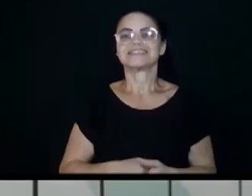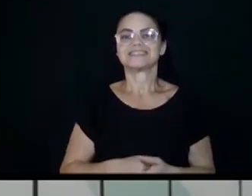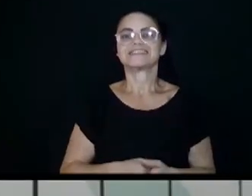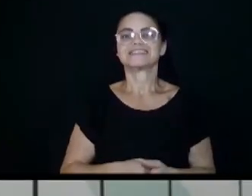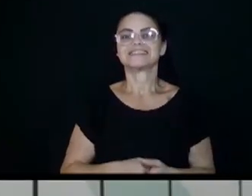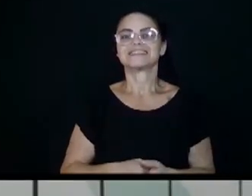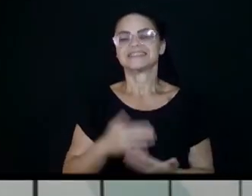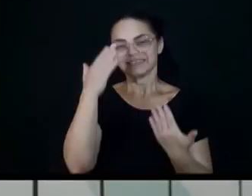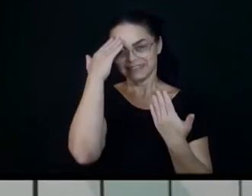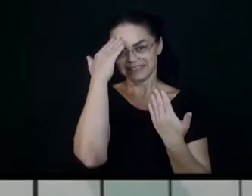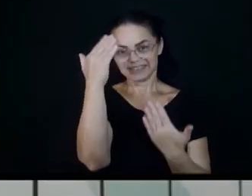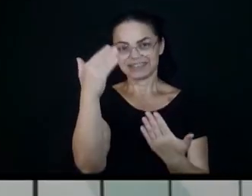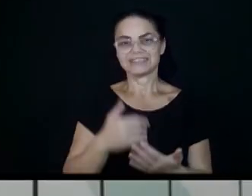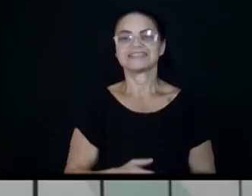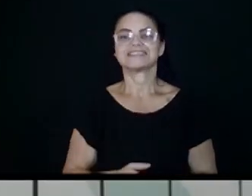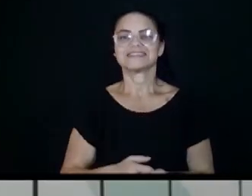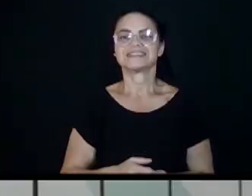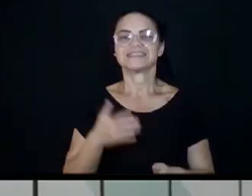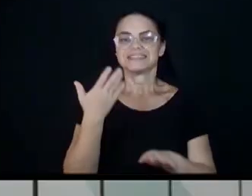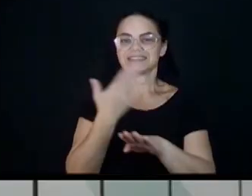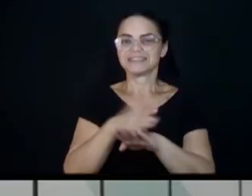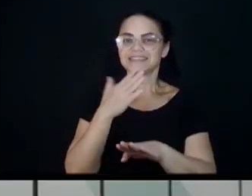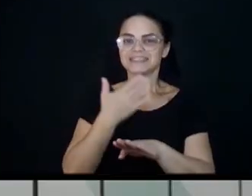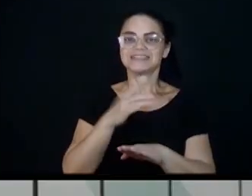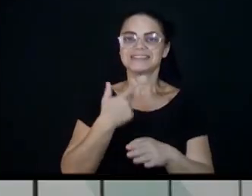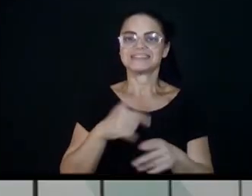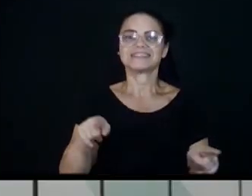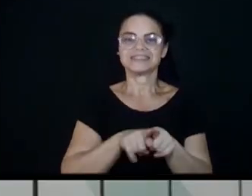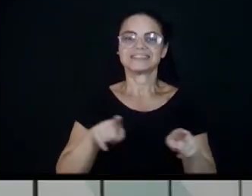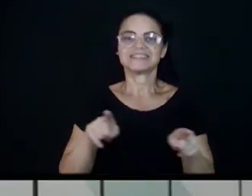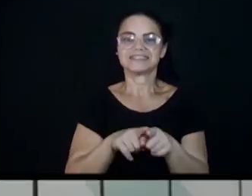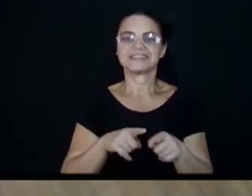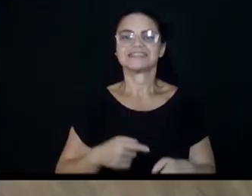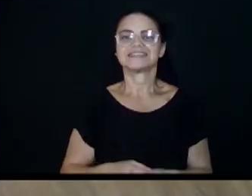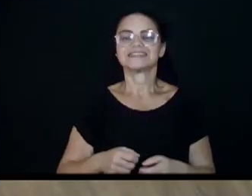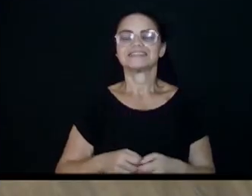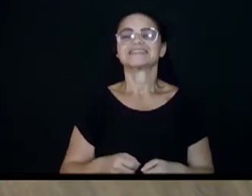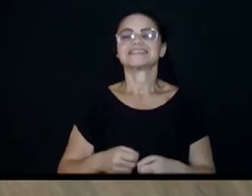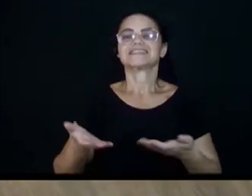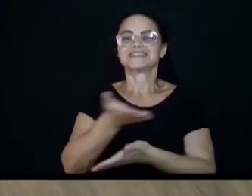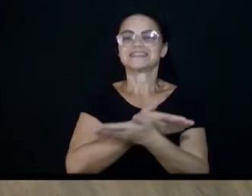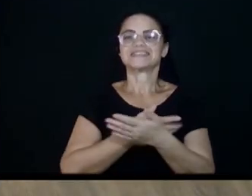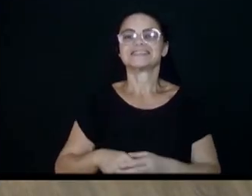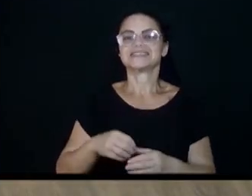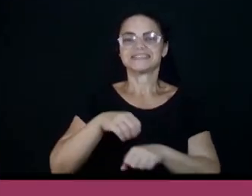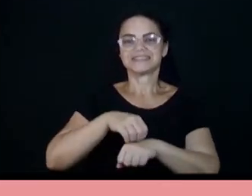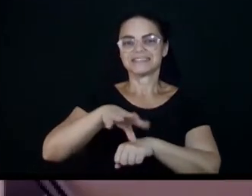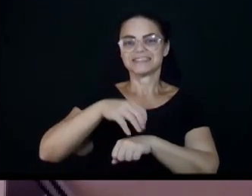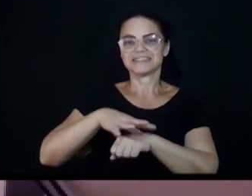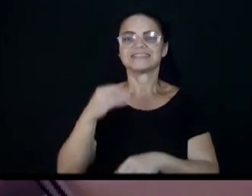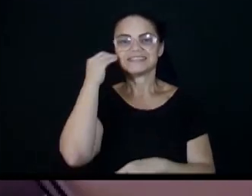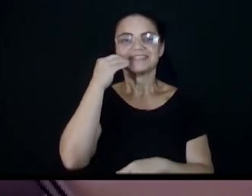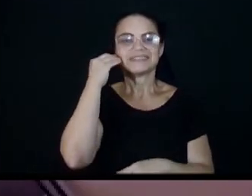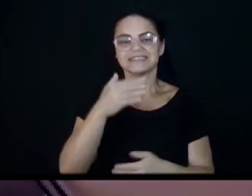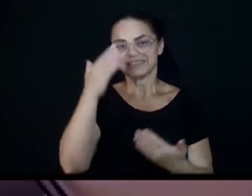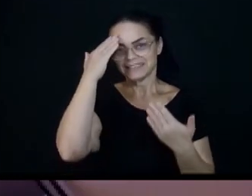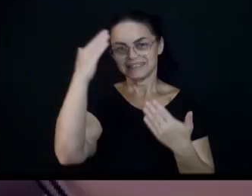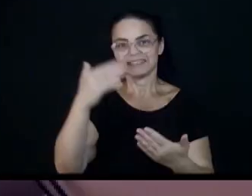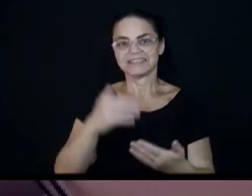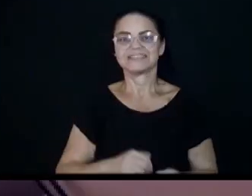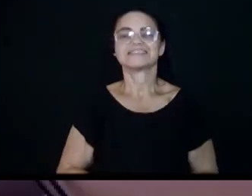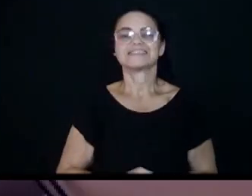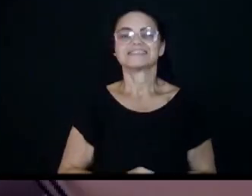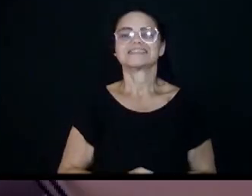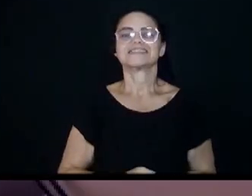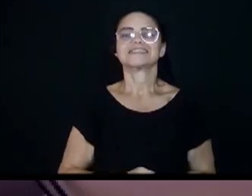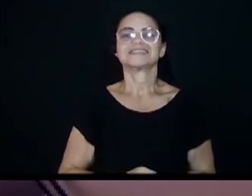né, com a sua participação e também compartilhar aí toda a sua experiência aqui conosco. Muito obrigada. Eu que agradeço.